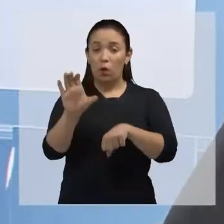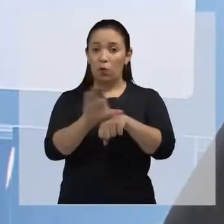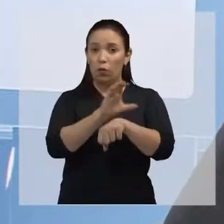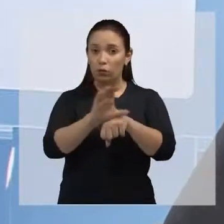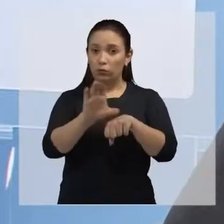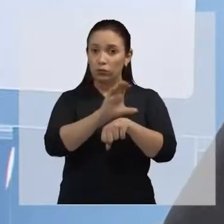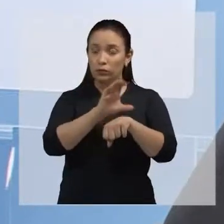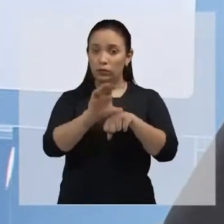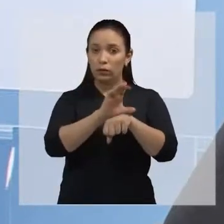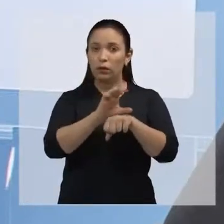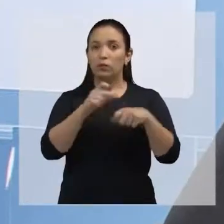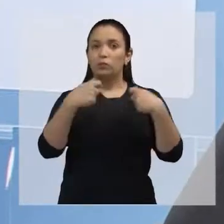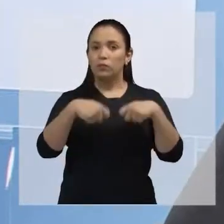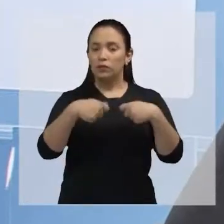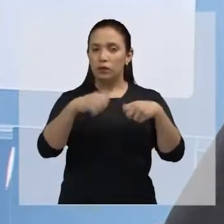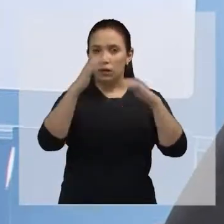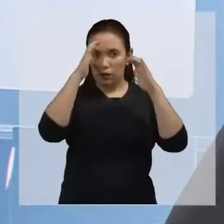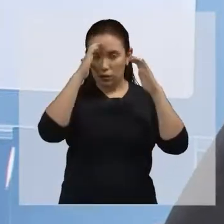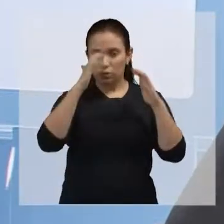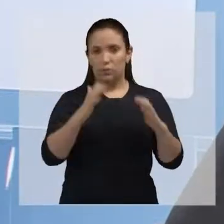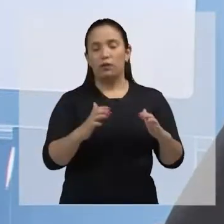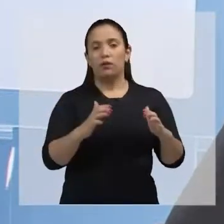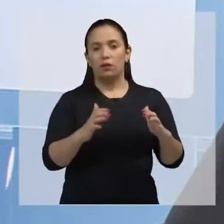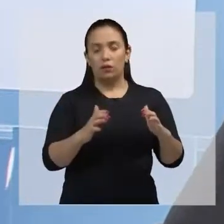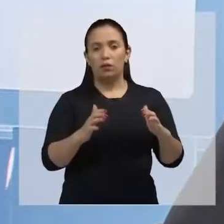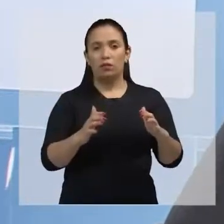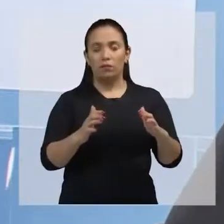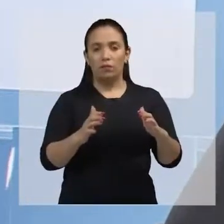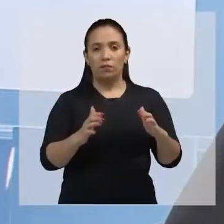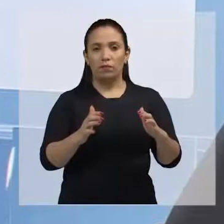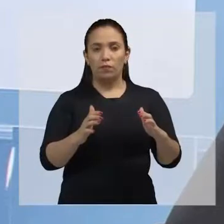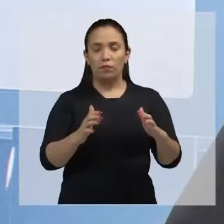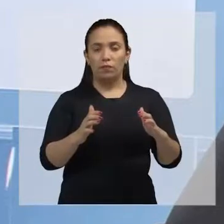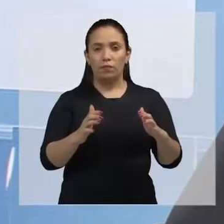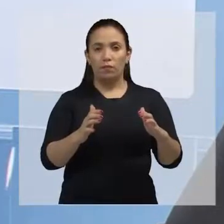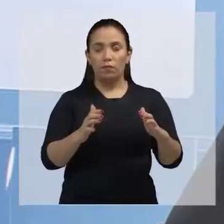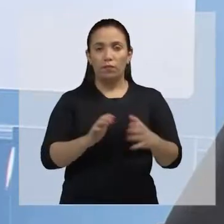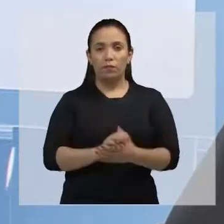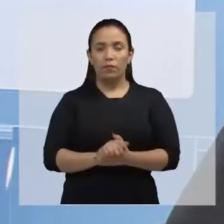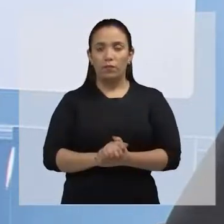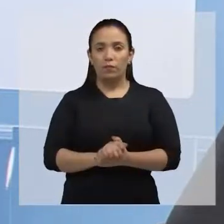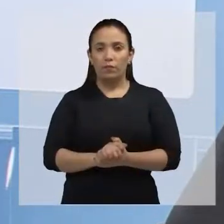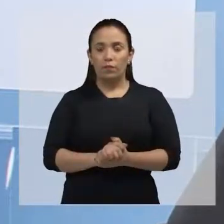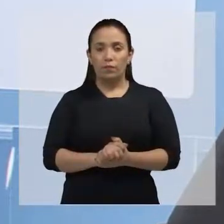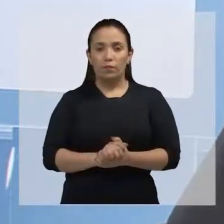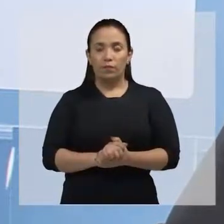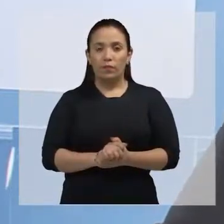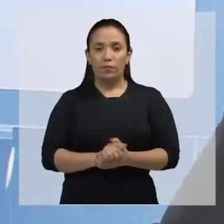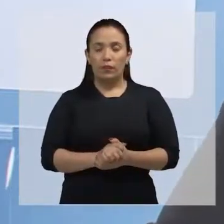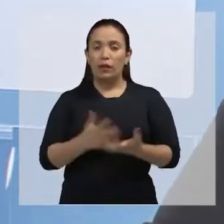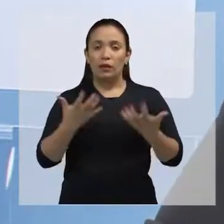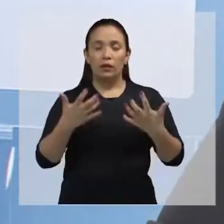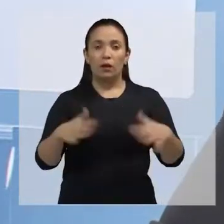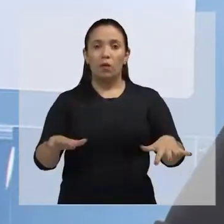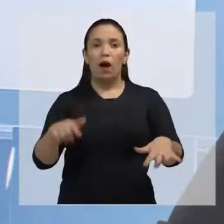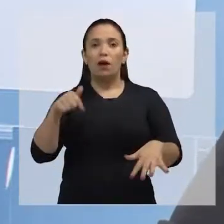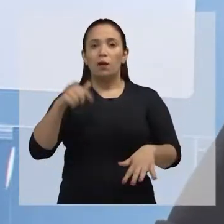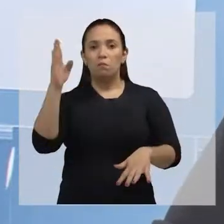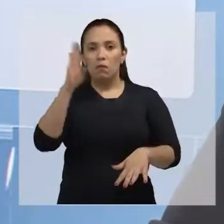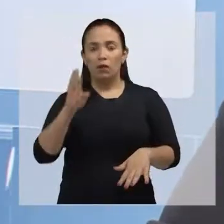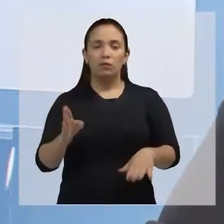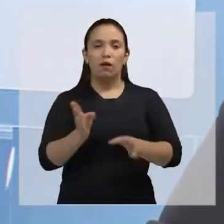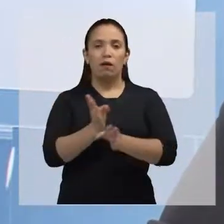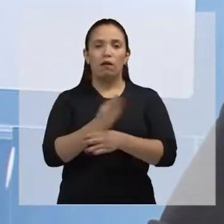respeitada, mas, e principalmente não graçasse no Brasil a